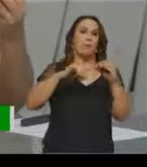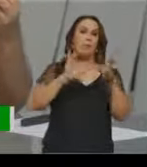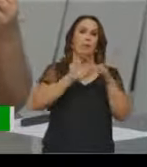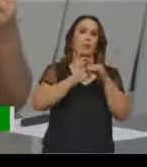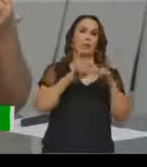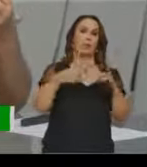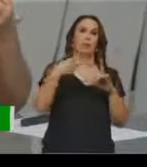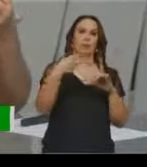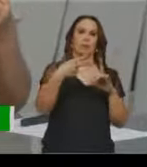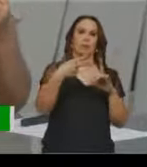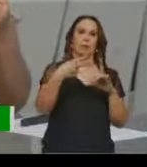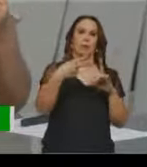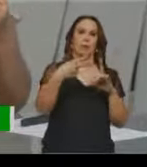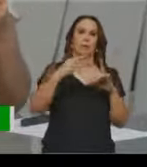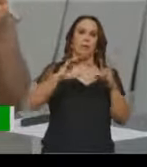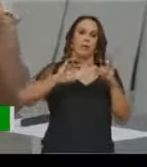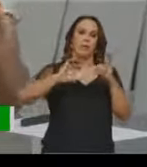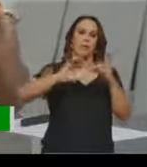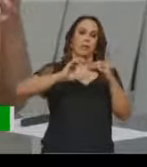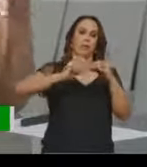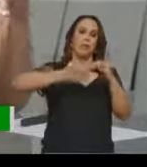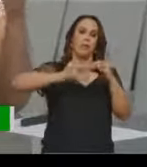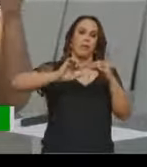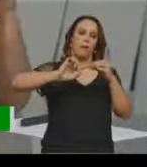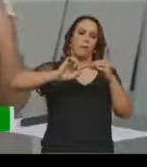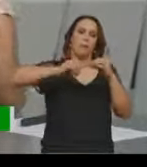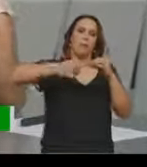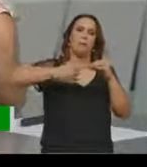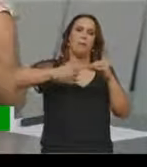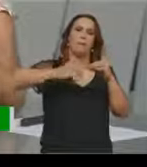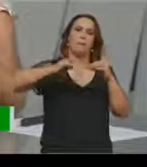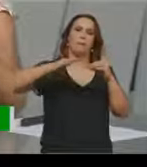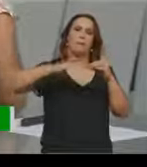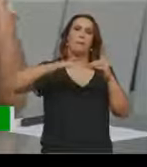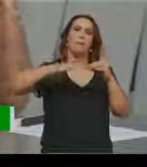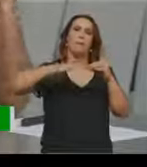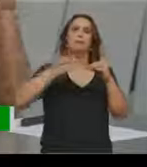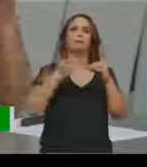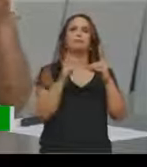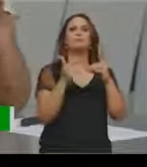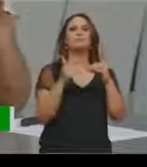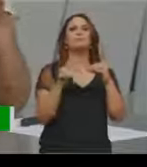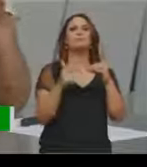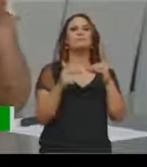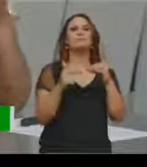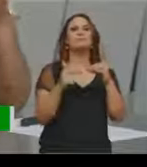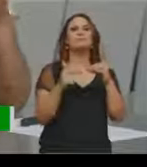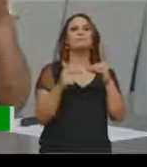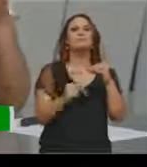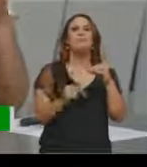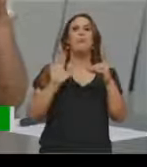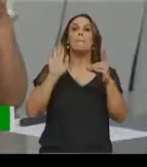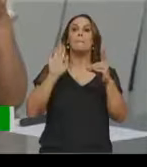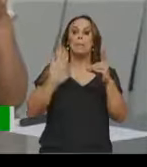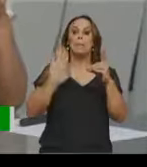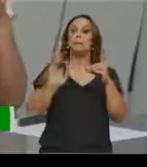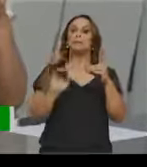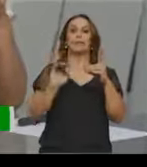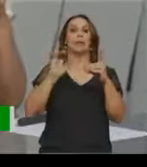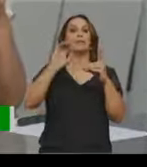Quer dizer que se eu alterar a posição dos meus ligantes no carbono, eu vou ter então uma